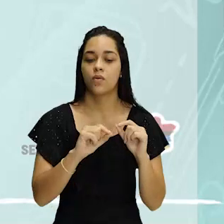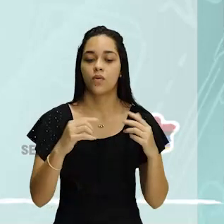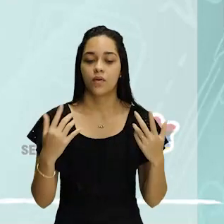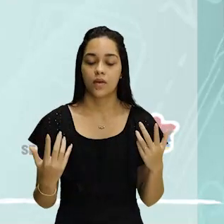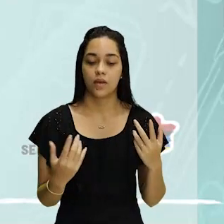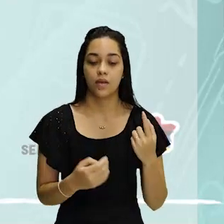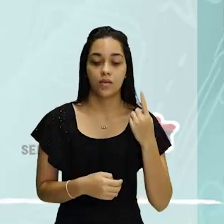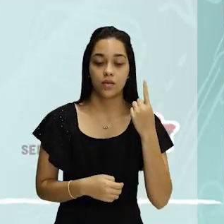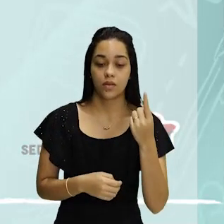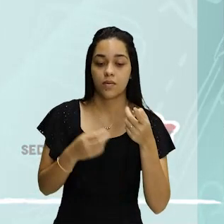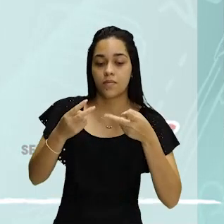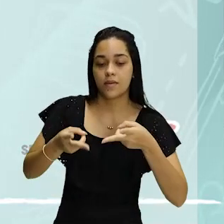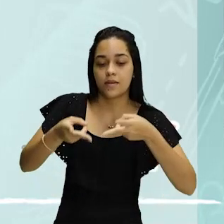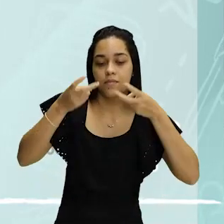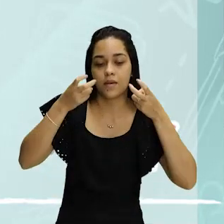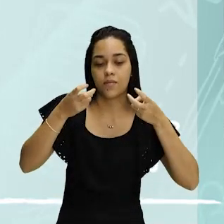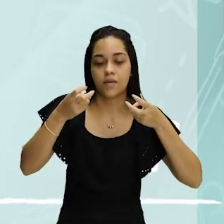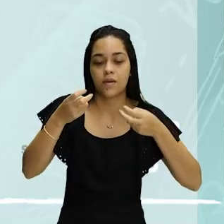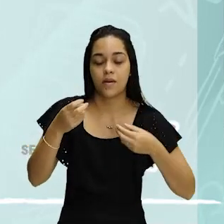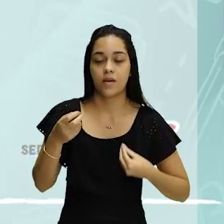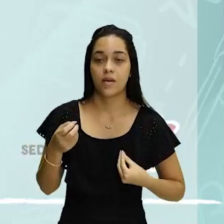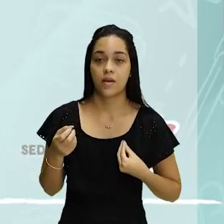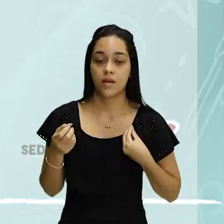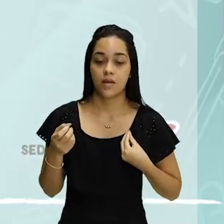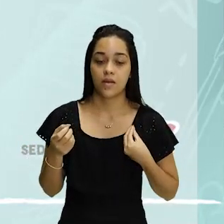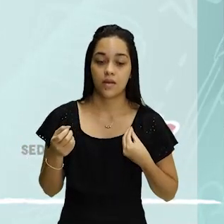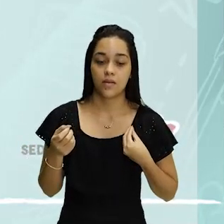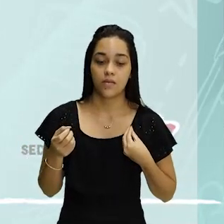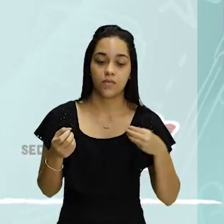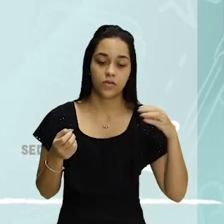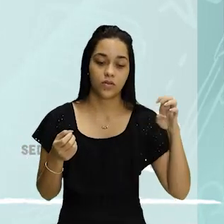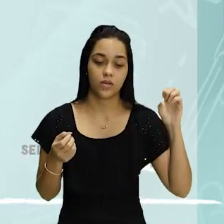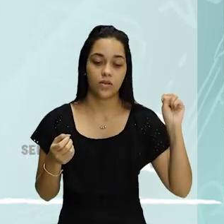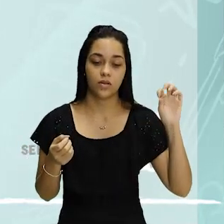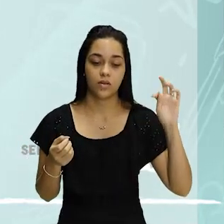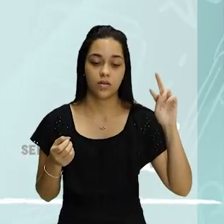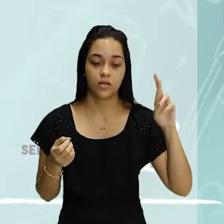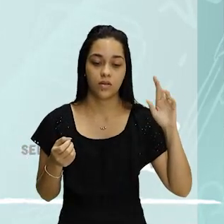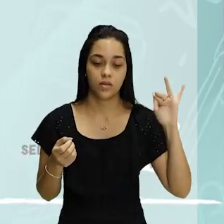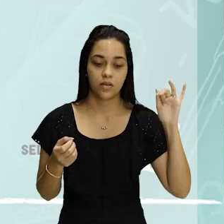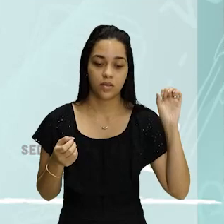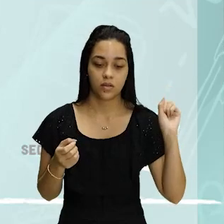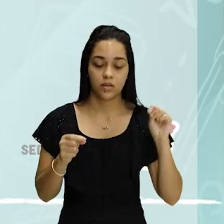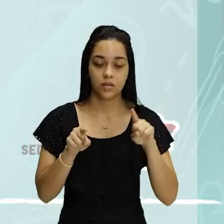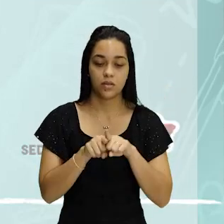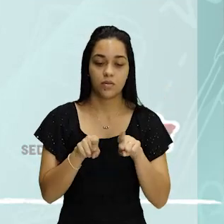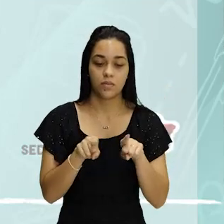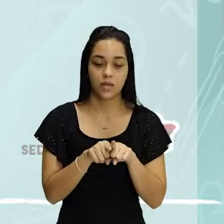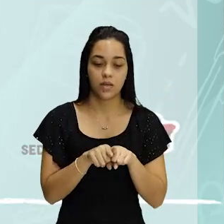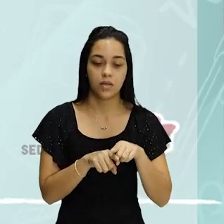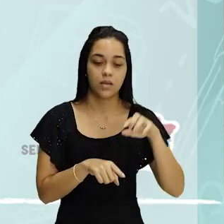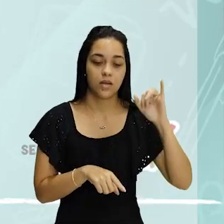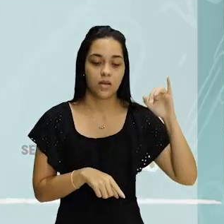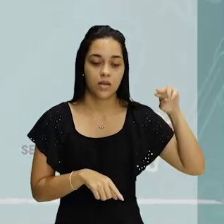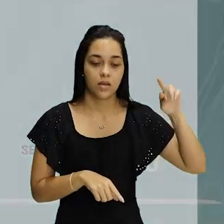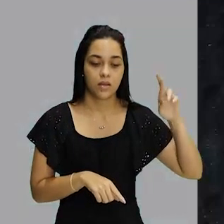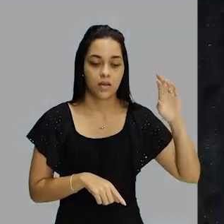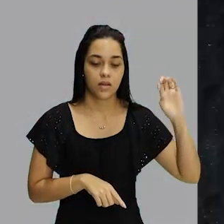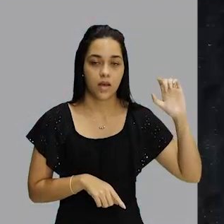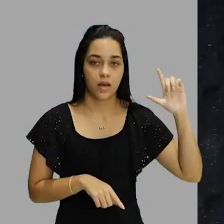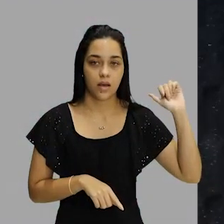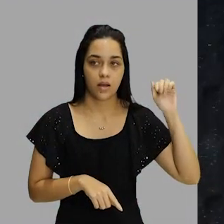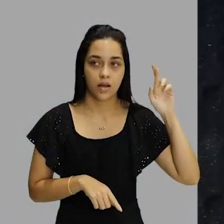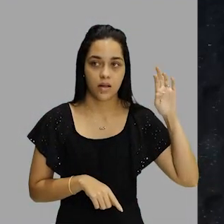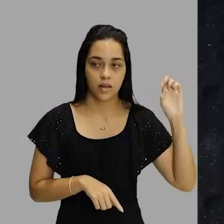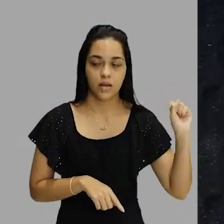um deles, notamos a presença de estrias e dos discos